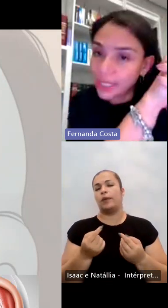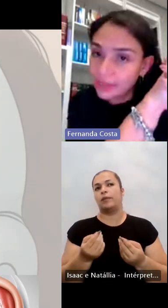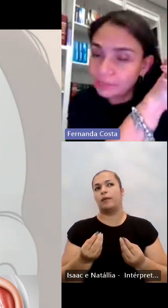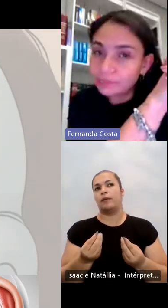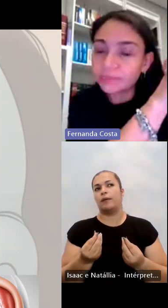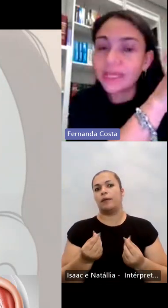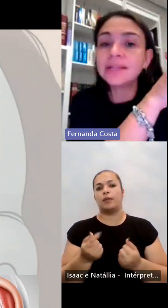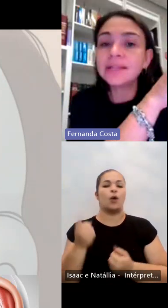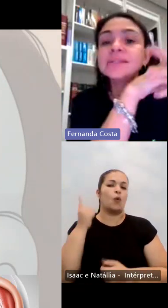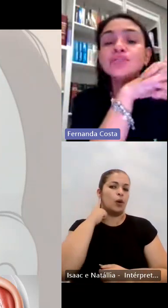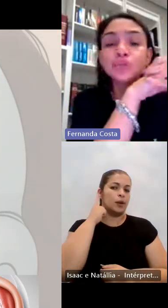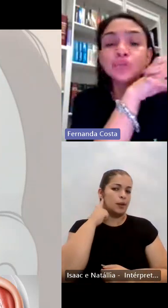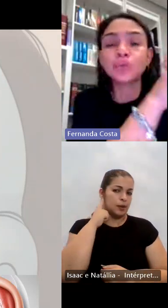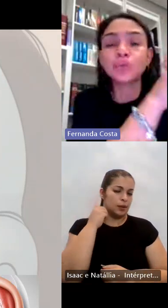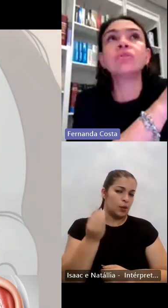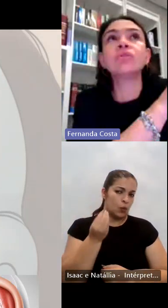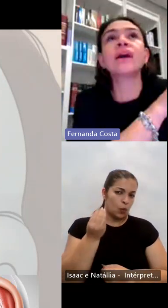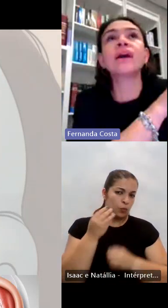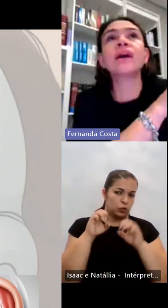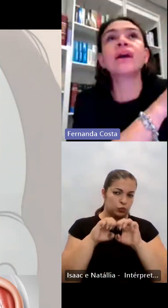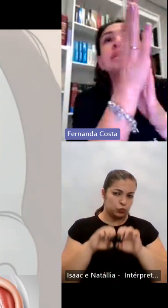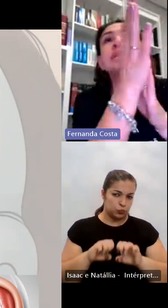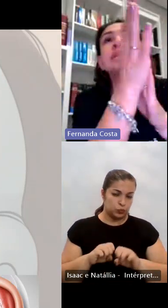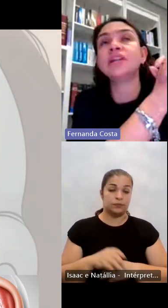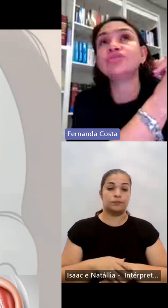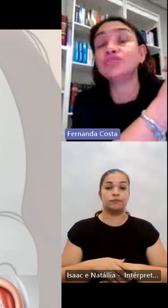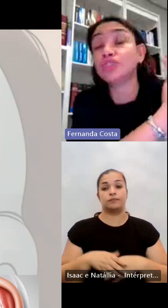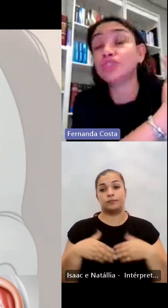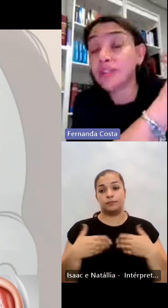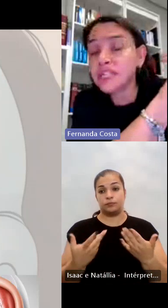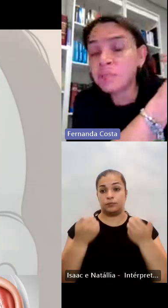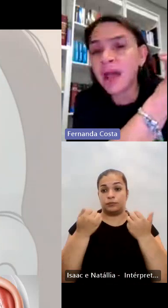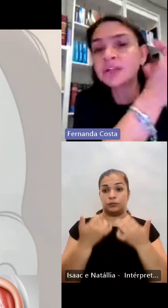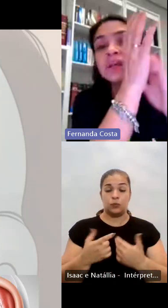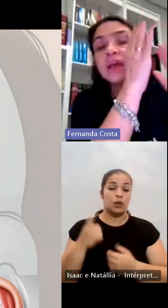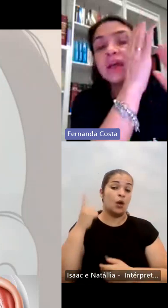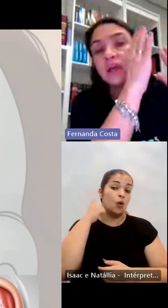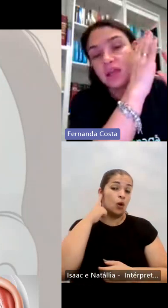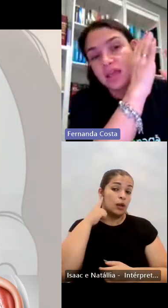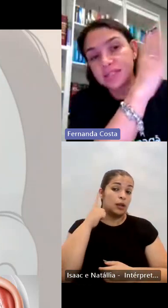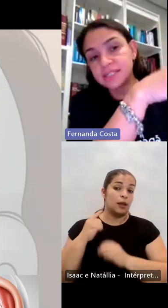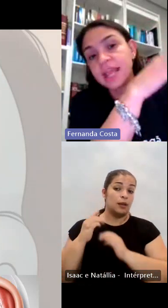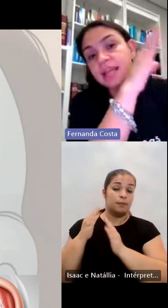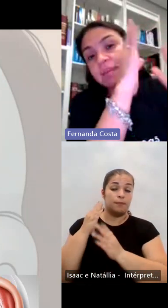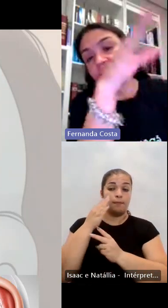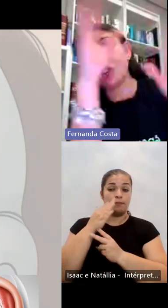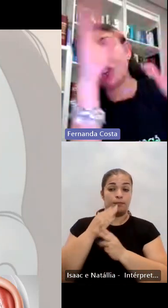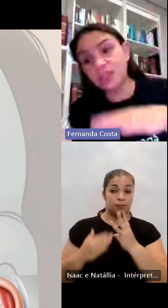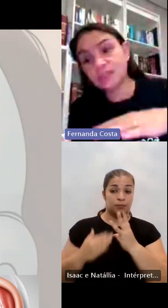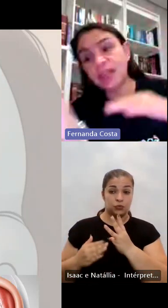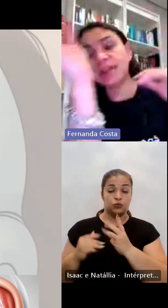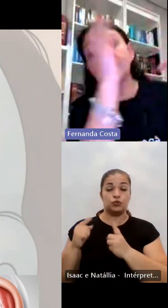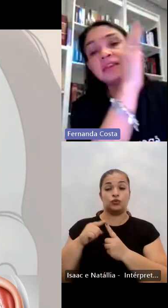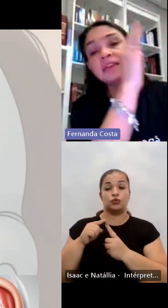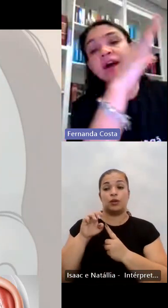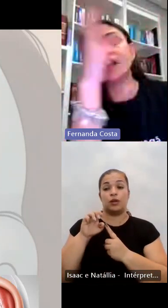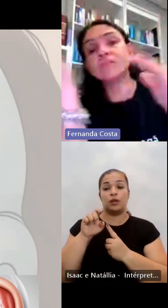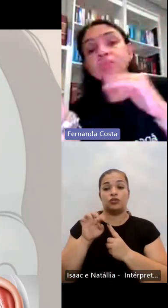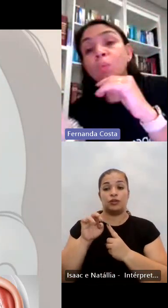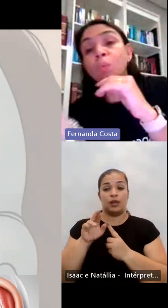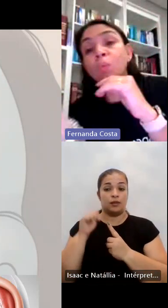dessa orelha, né? Dessa estrutura. Então, nós falamos que essa orelha é dividida em 3 partes: externa, média e interna,